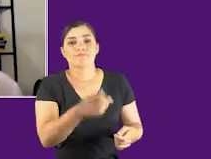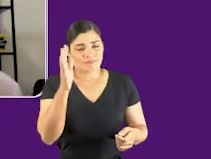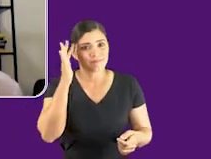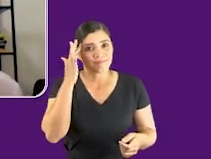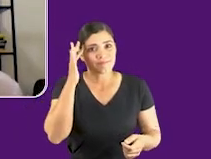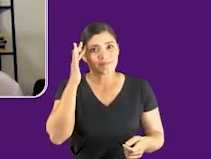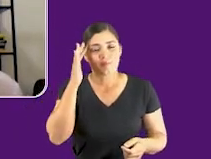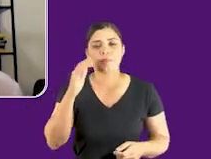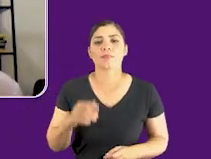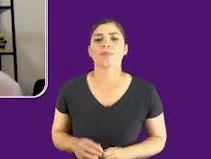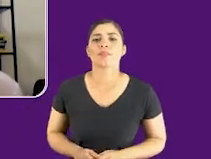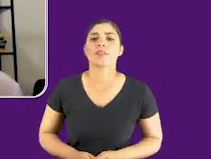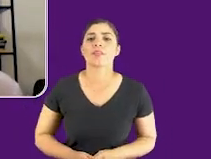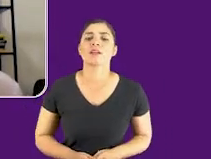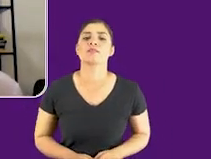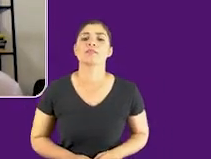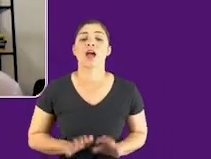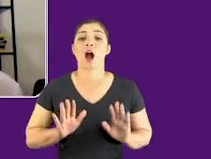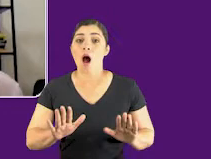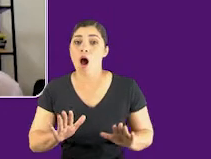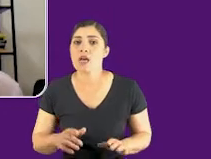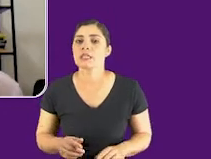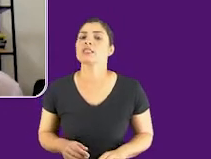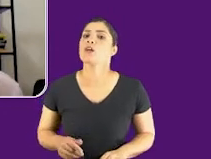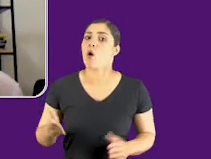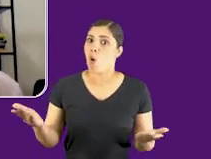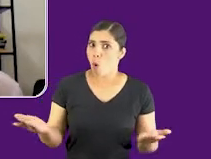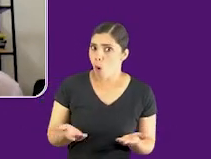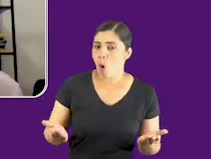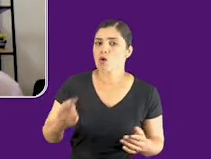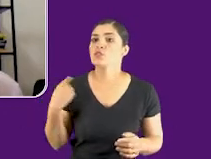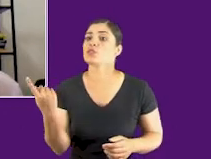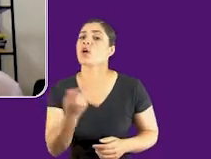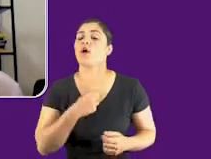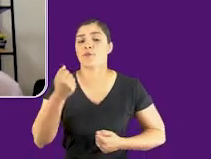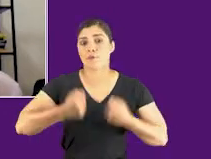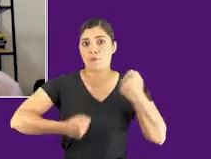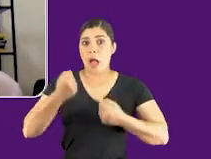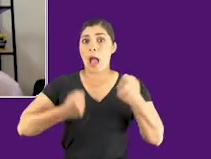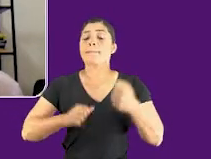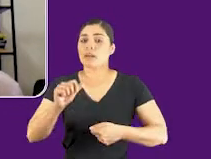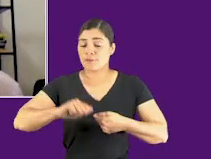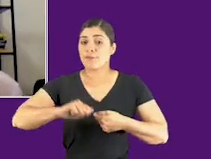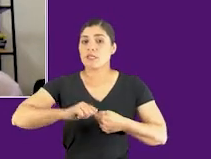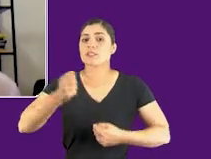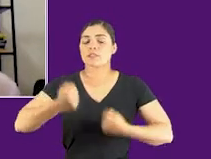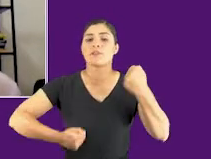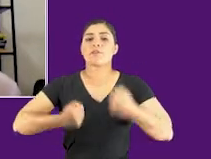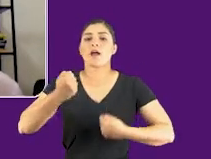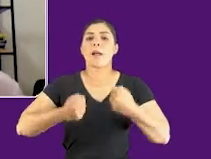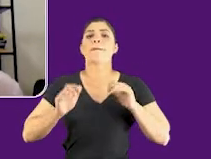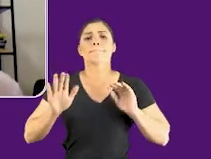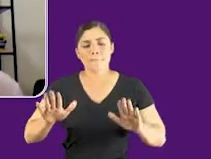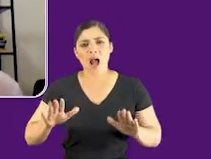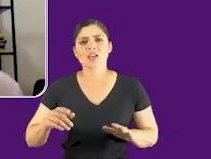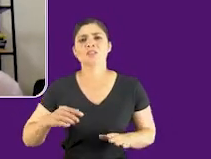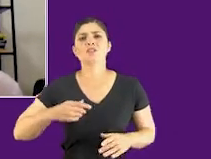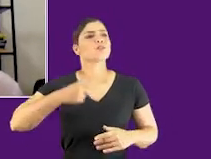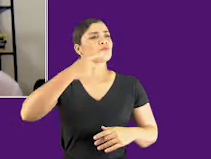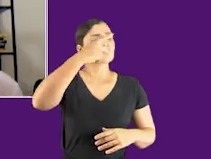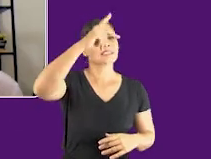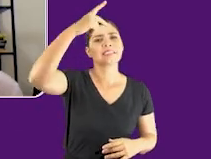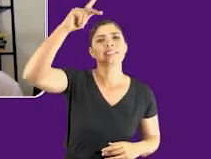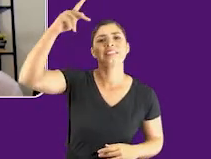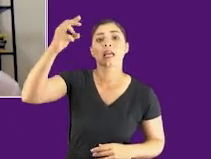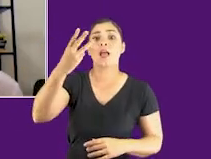fosse uma uma mega torre de controle agora isso nós fizemos nenhuma fábrica mas nada impede que nós tenhamos isso para todas